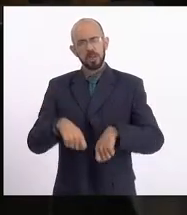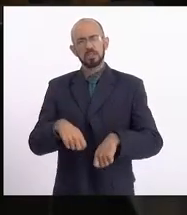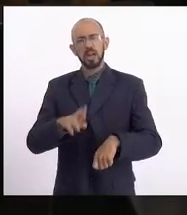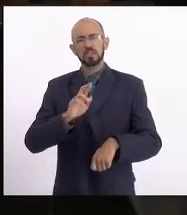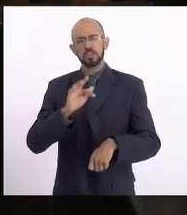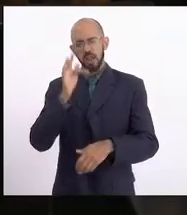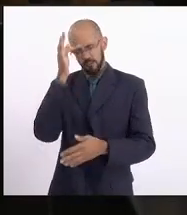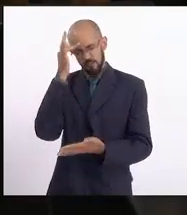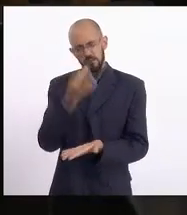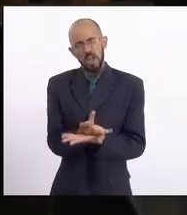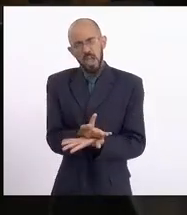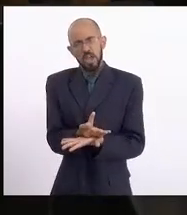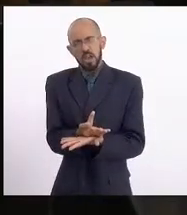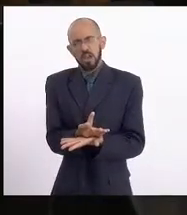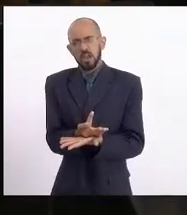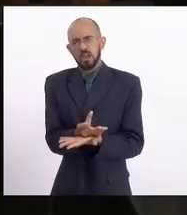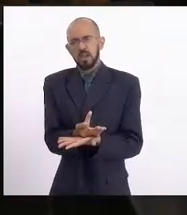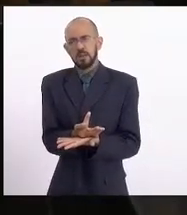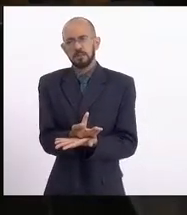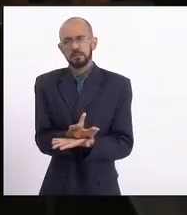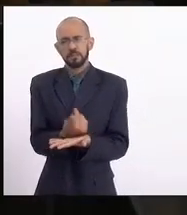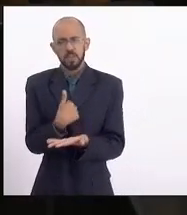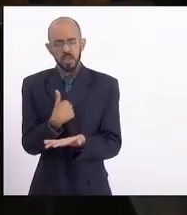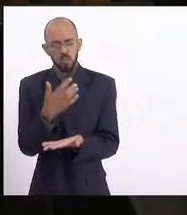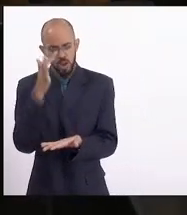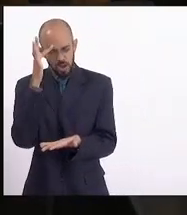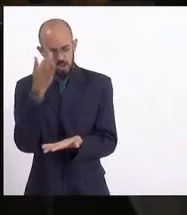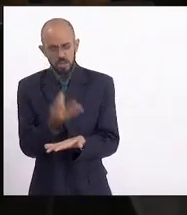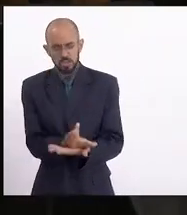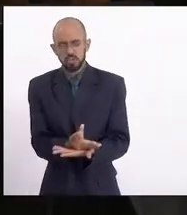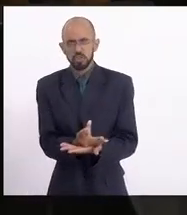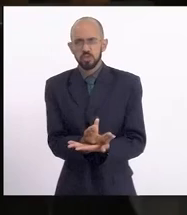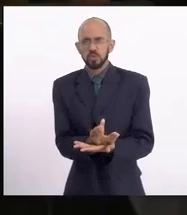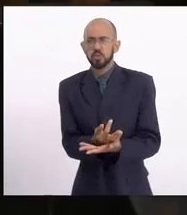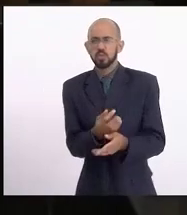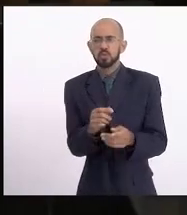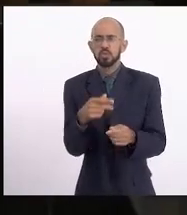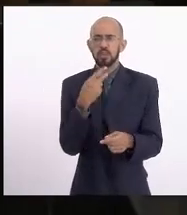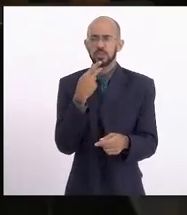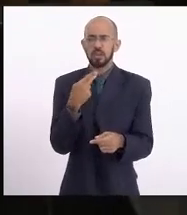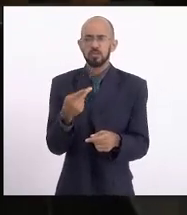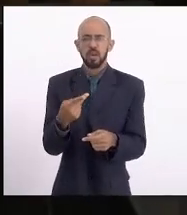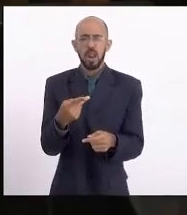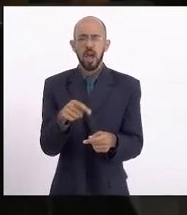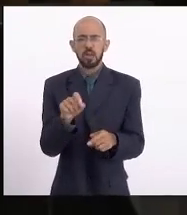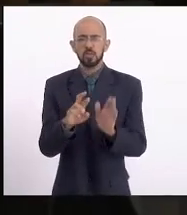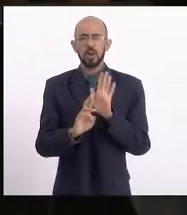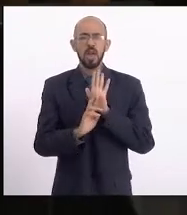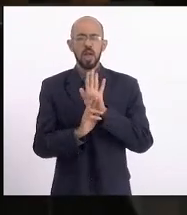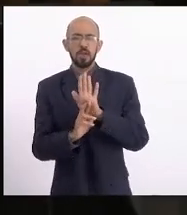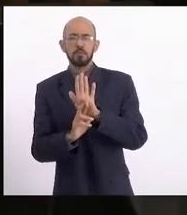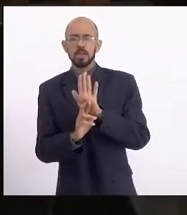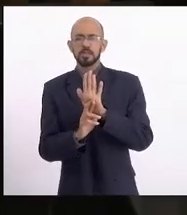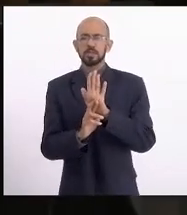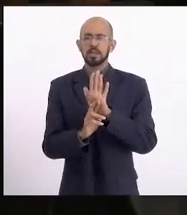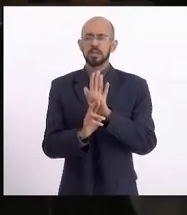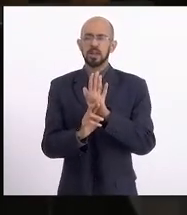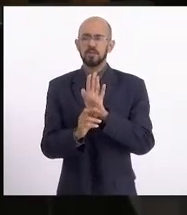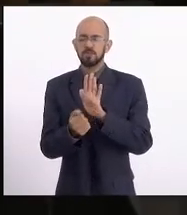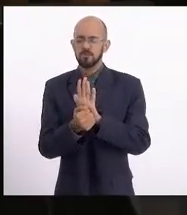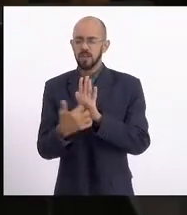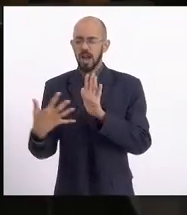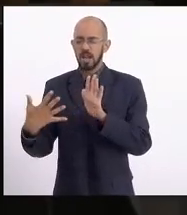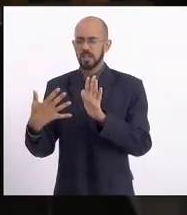Eu creio que o que está sendo falado está sendo representado por muitas pessoas que me mandaram